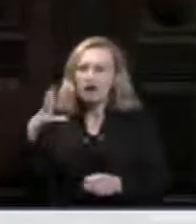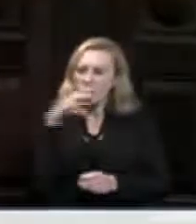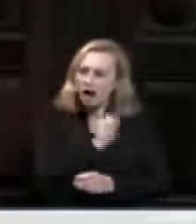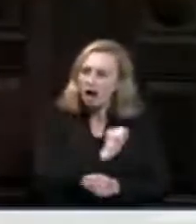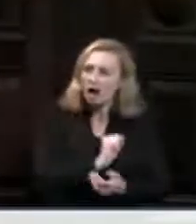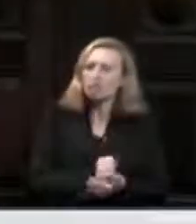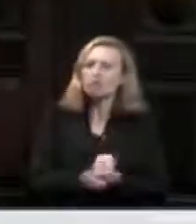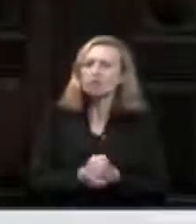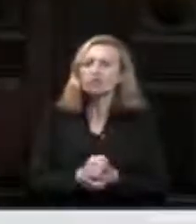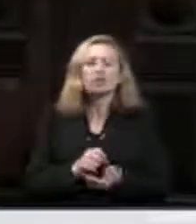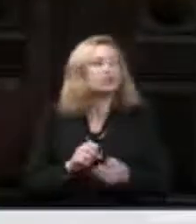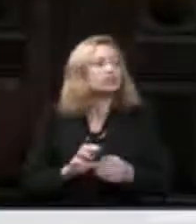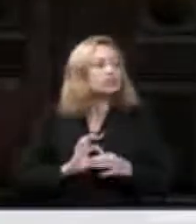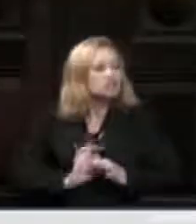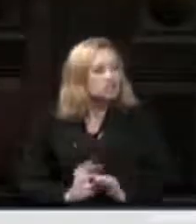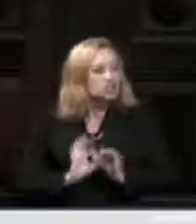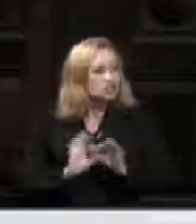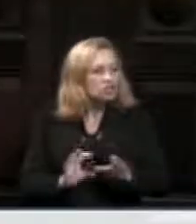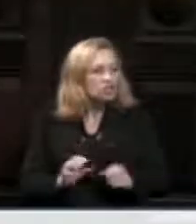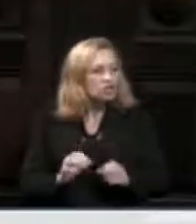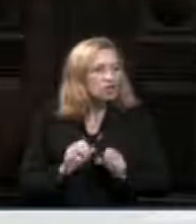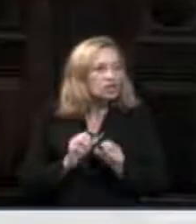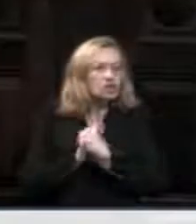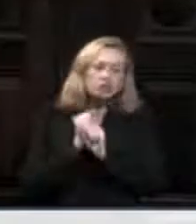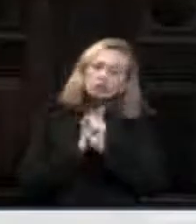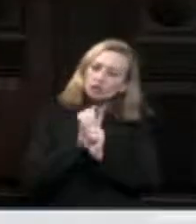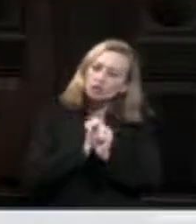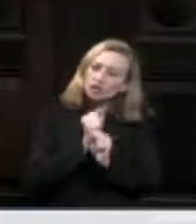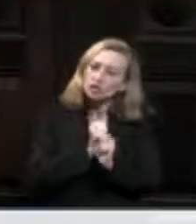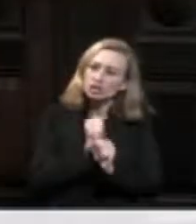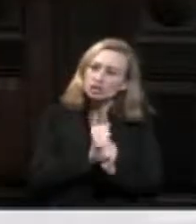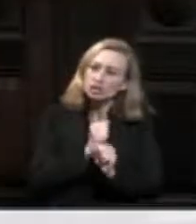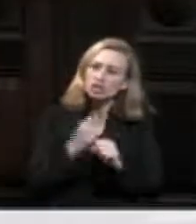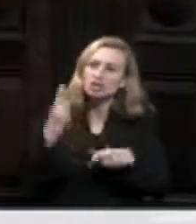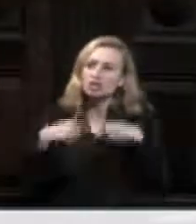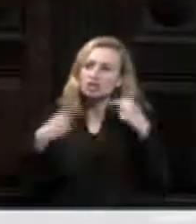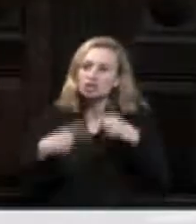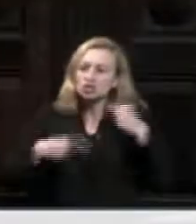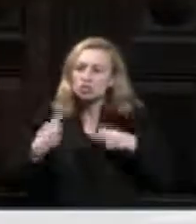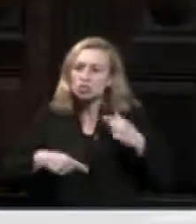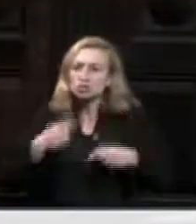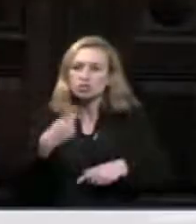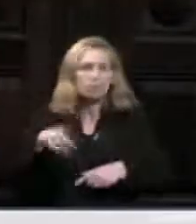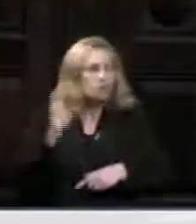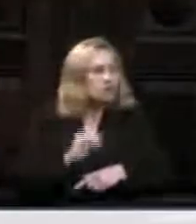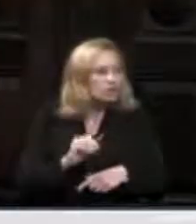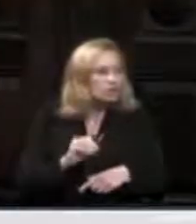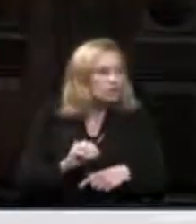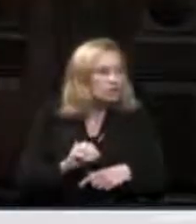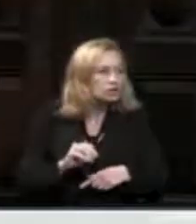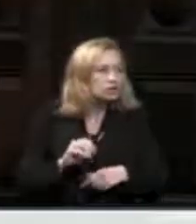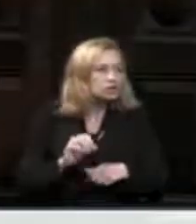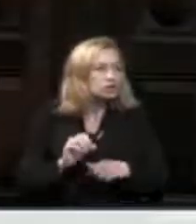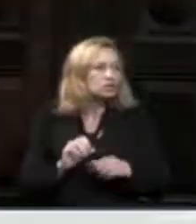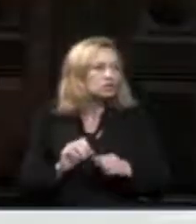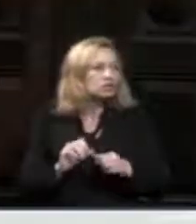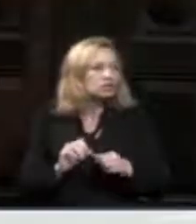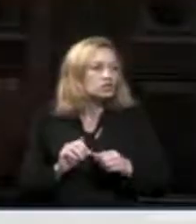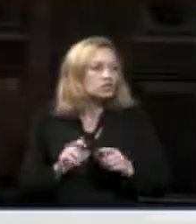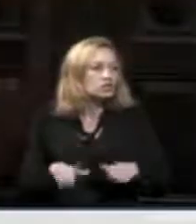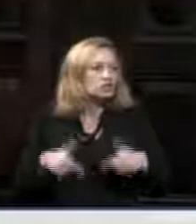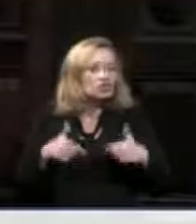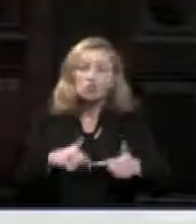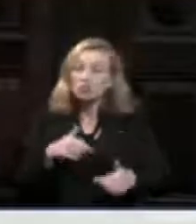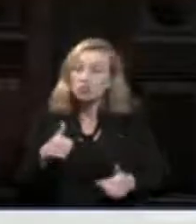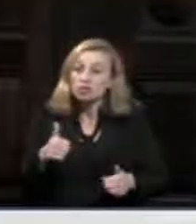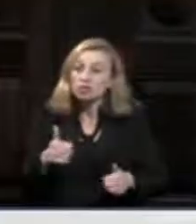vamos permitir que ao longo do tempo se discuta o plano de manejo de forma adequada e